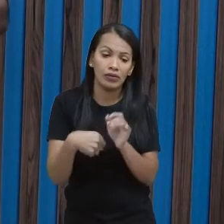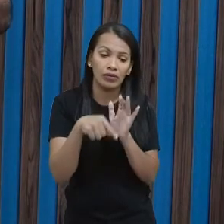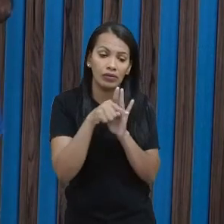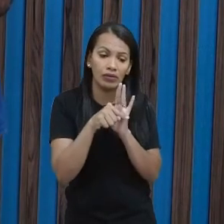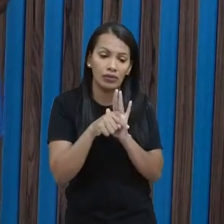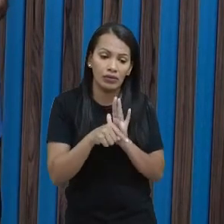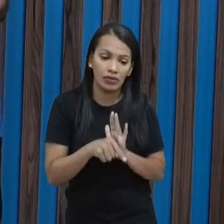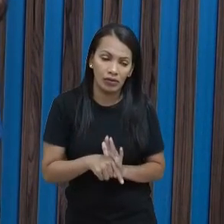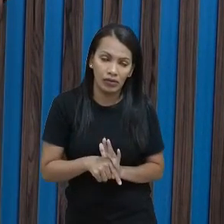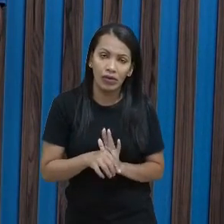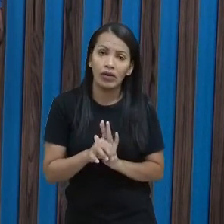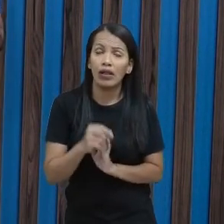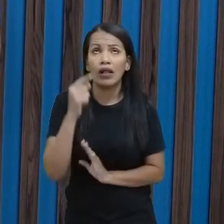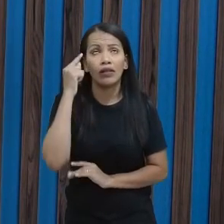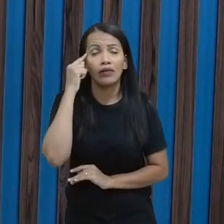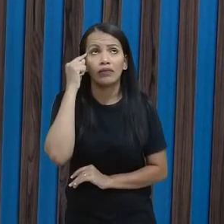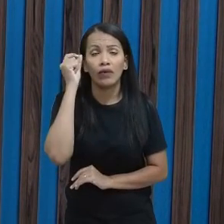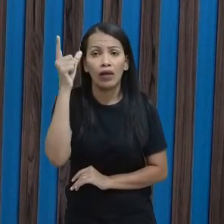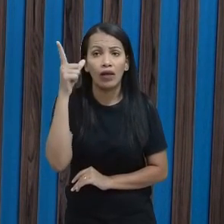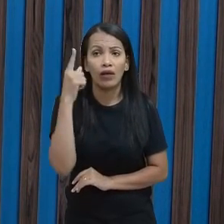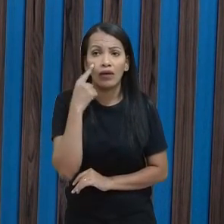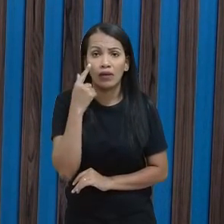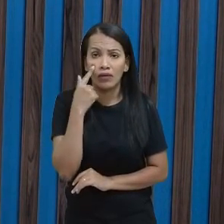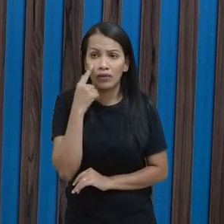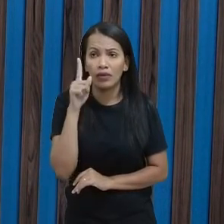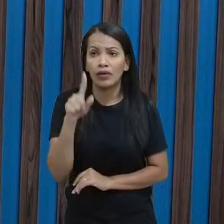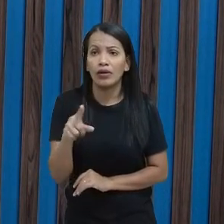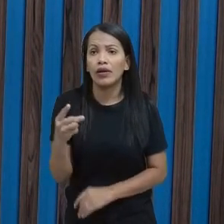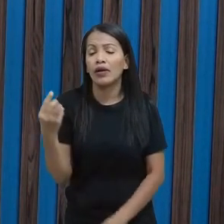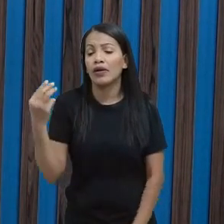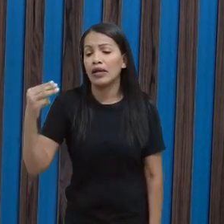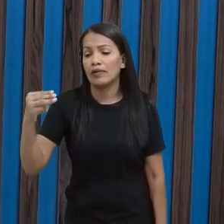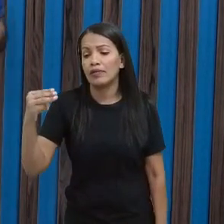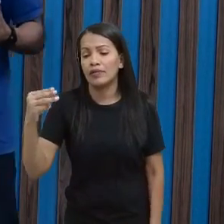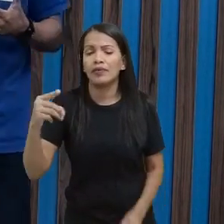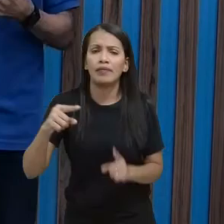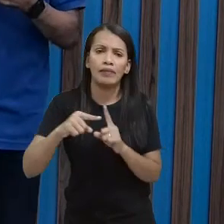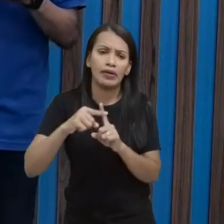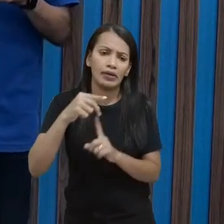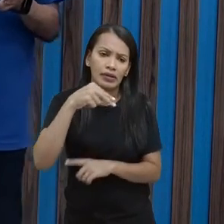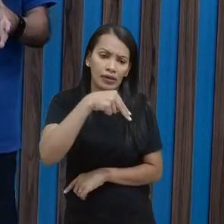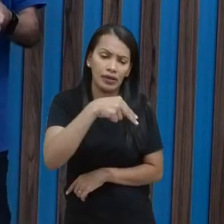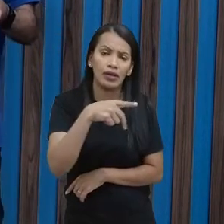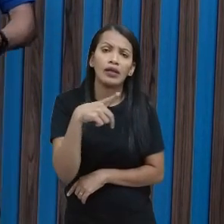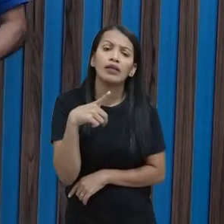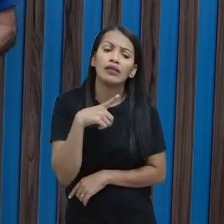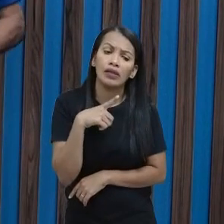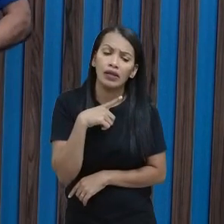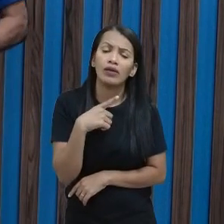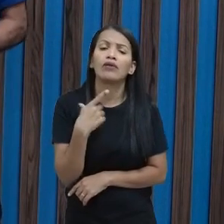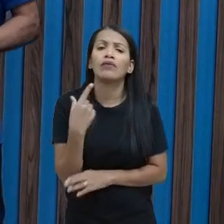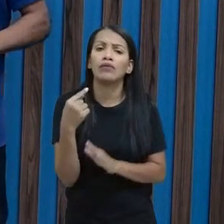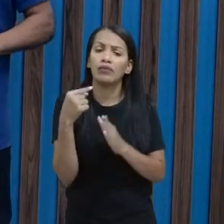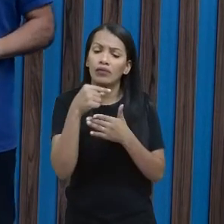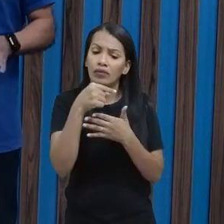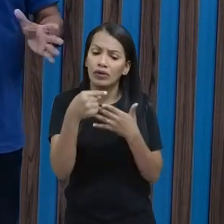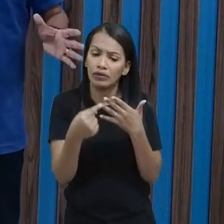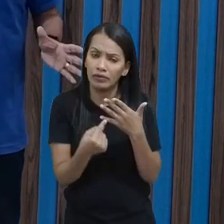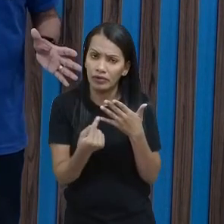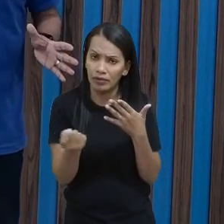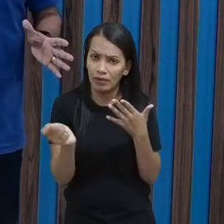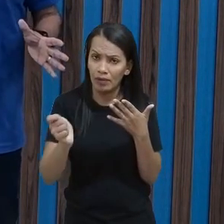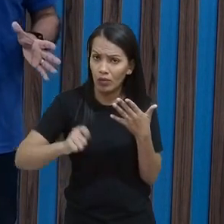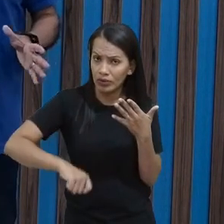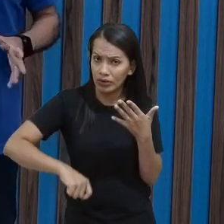mas é lógico isso. Quando eu pegar a letrinha A, é M mais N. Observe bem aí que eu tenho essa relação para desenvolver 6